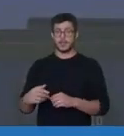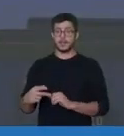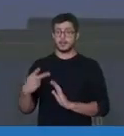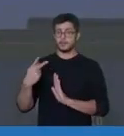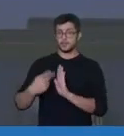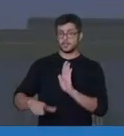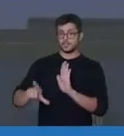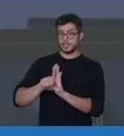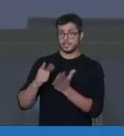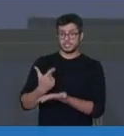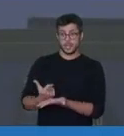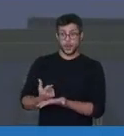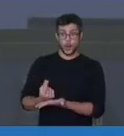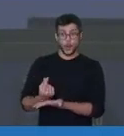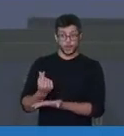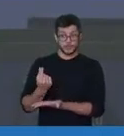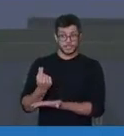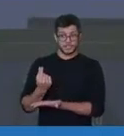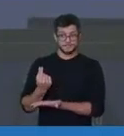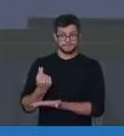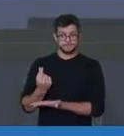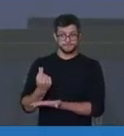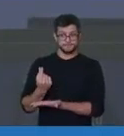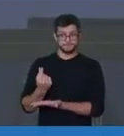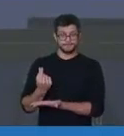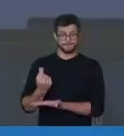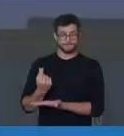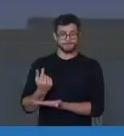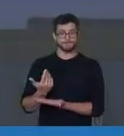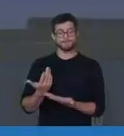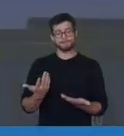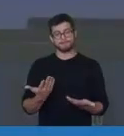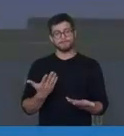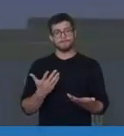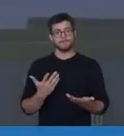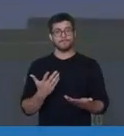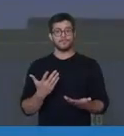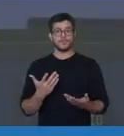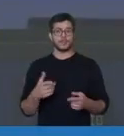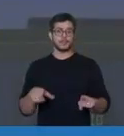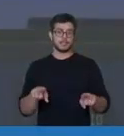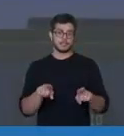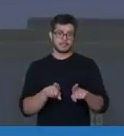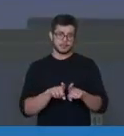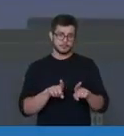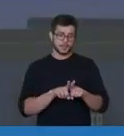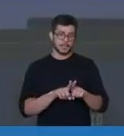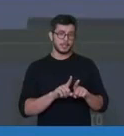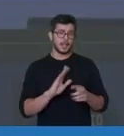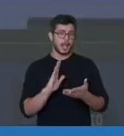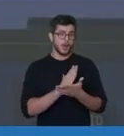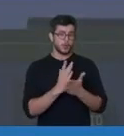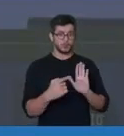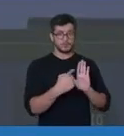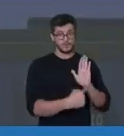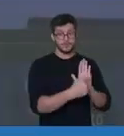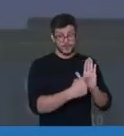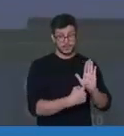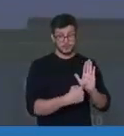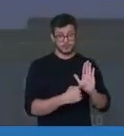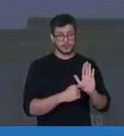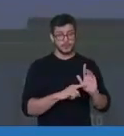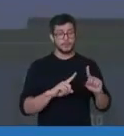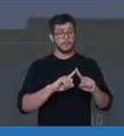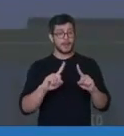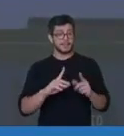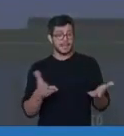Nacional, projetos que tratam de questões orçamentárias, ainda que nem todos os vetos presidenciais tenham sido votados. Vetos que, inclusive, trancam a